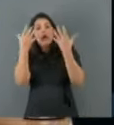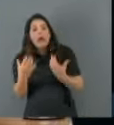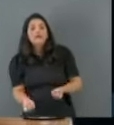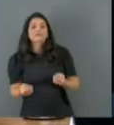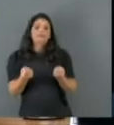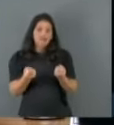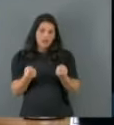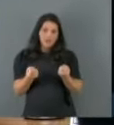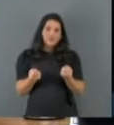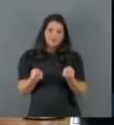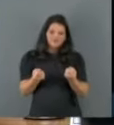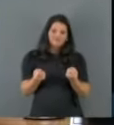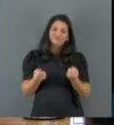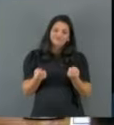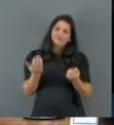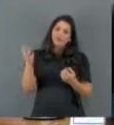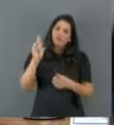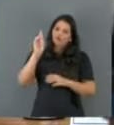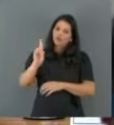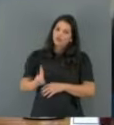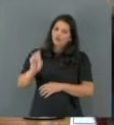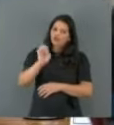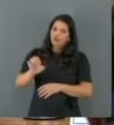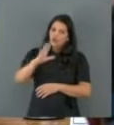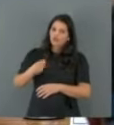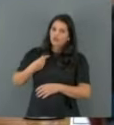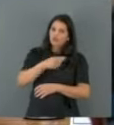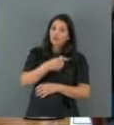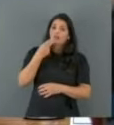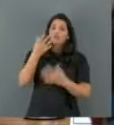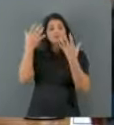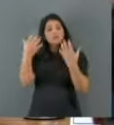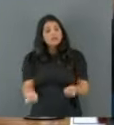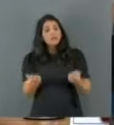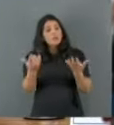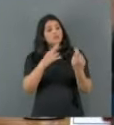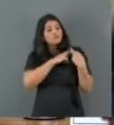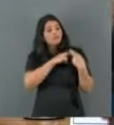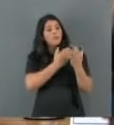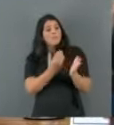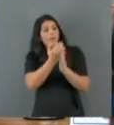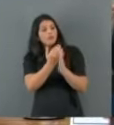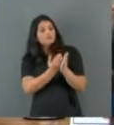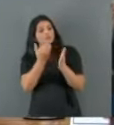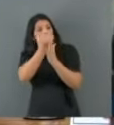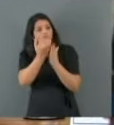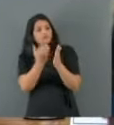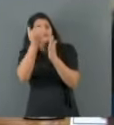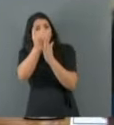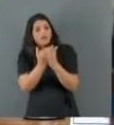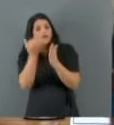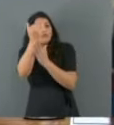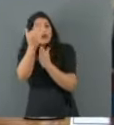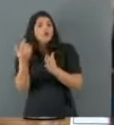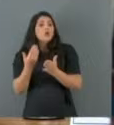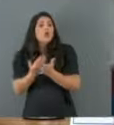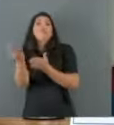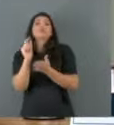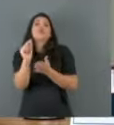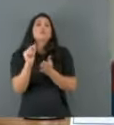prezado diretor-geral, que nos acompanha nessa preocupação, estendeu demais as suas atribuições. Começou a invadir, até para